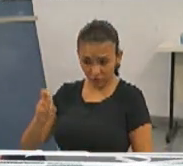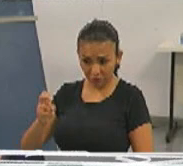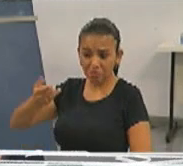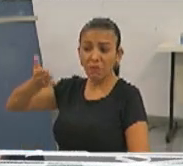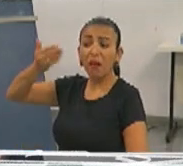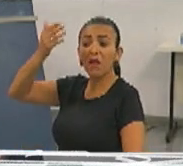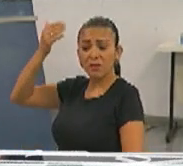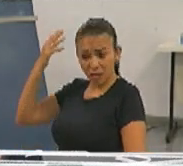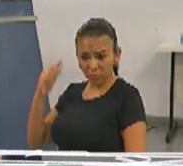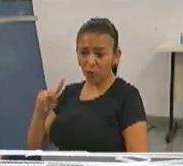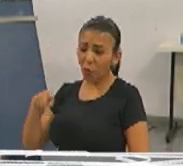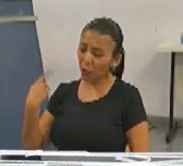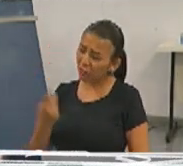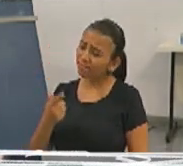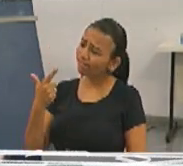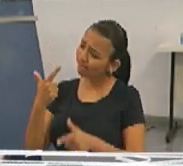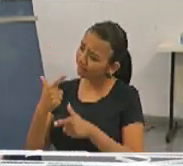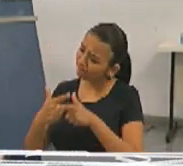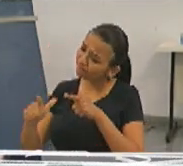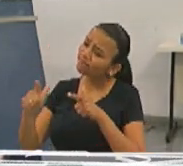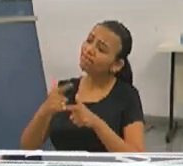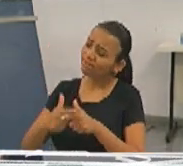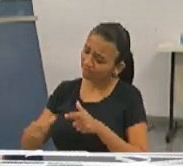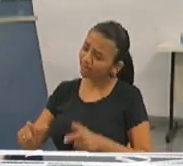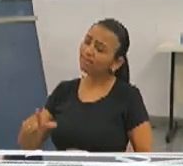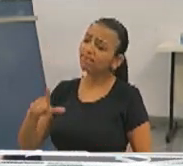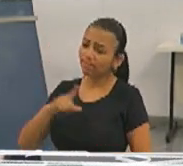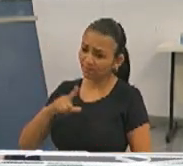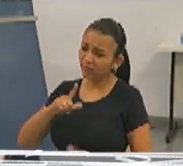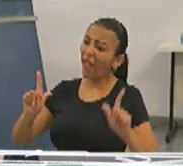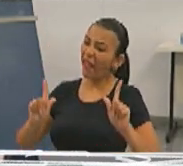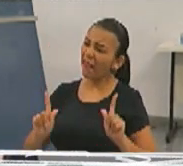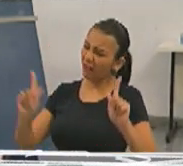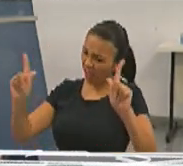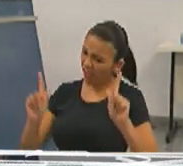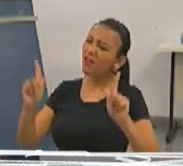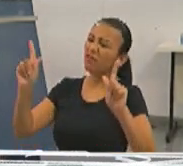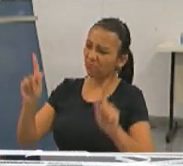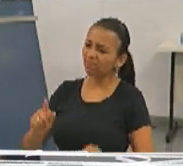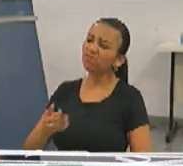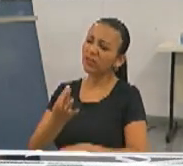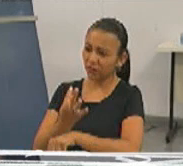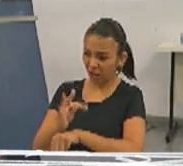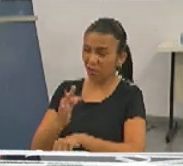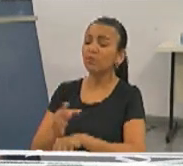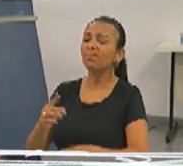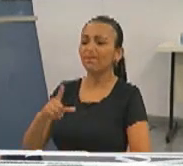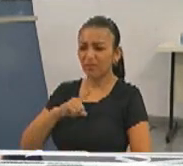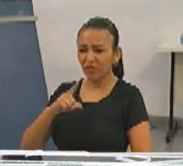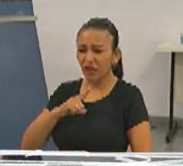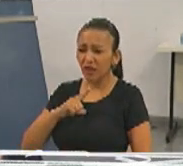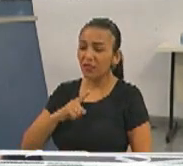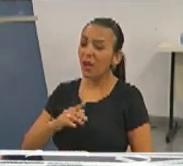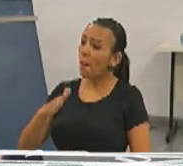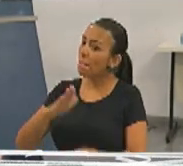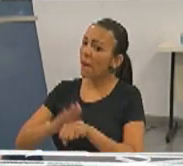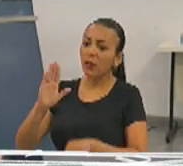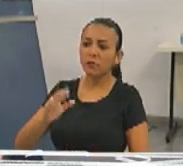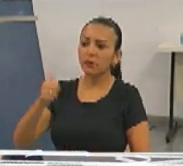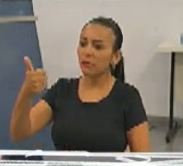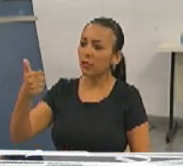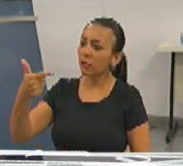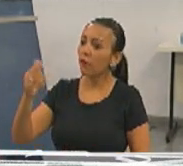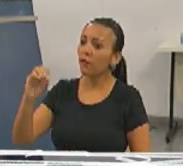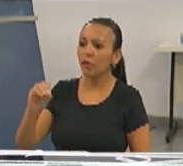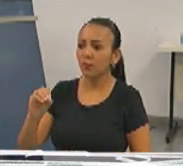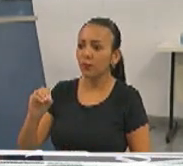época, nós estávamos com um problema de greve dos técnicos e mais de 120 dias de greve,